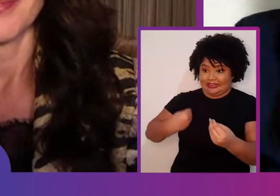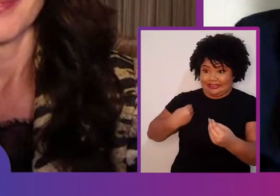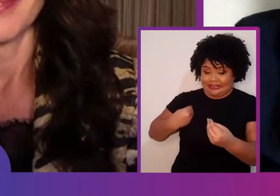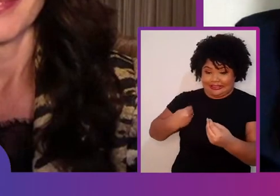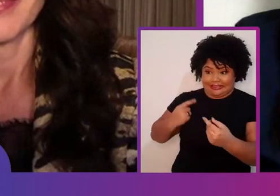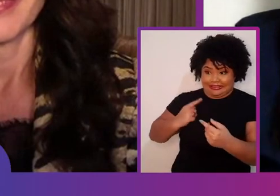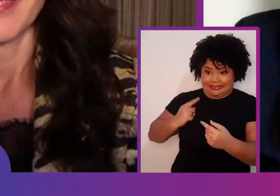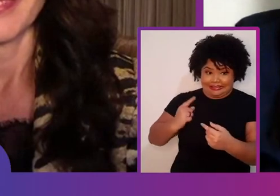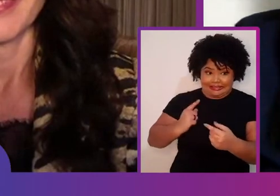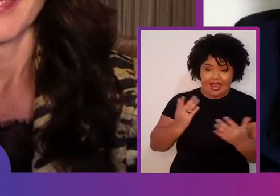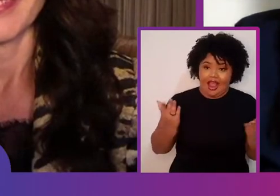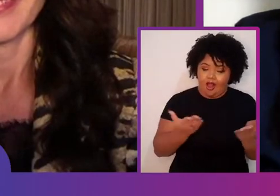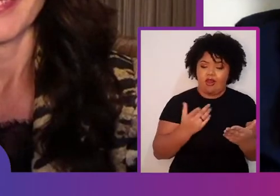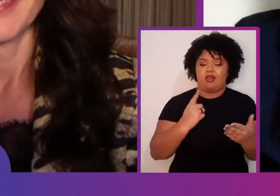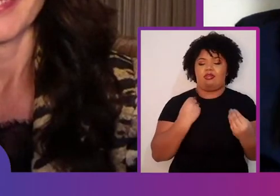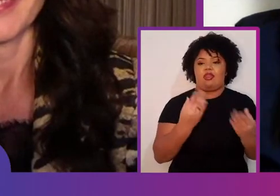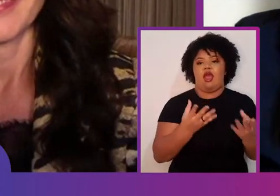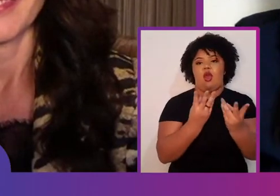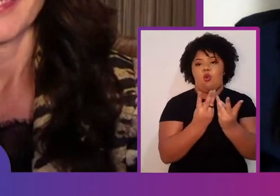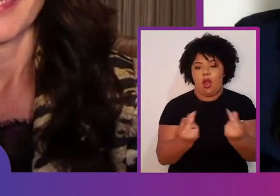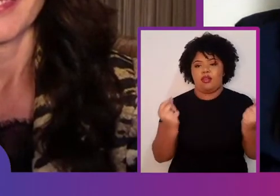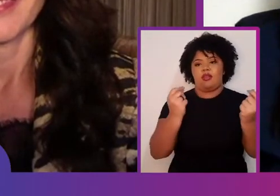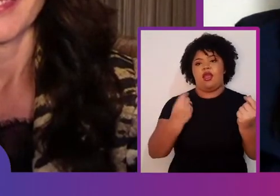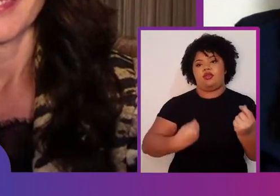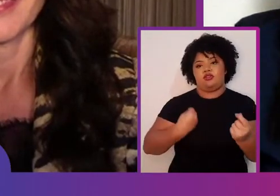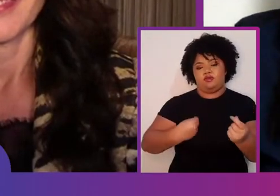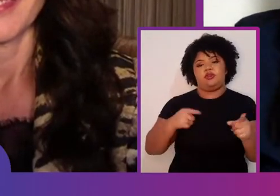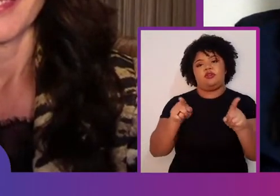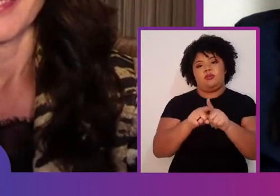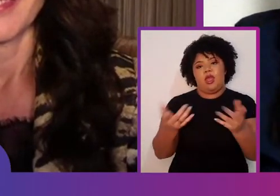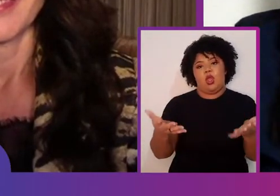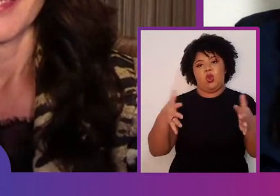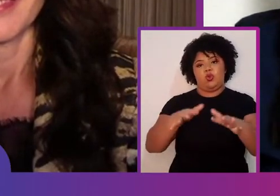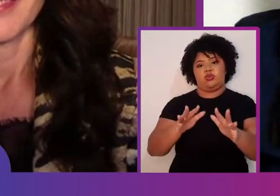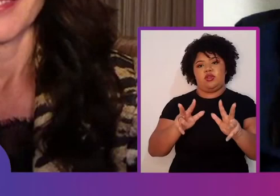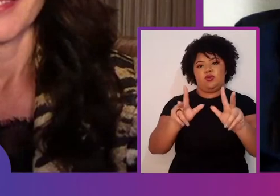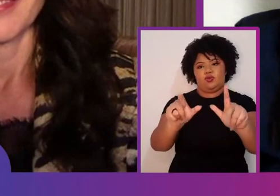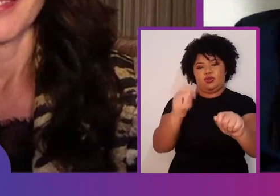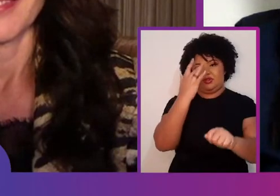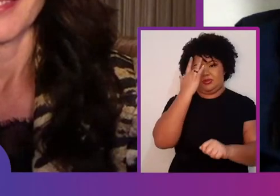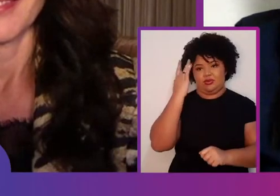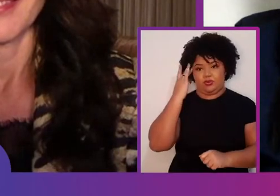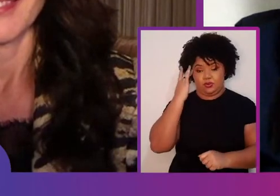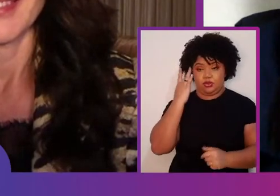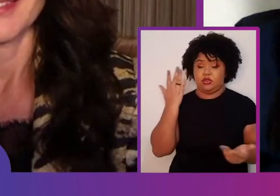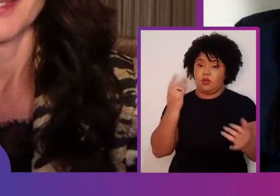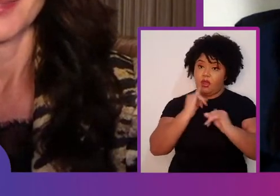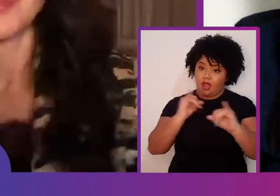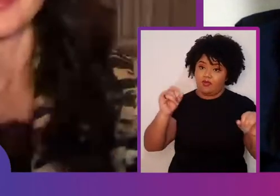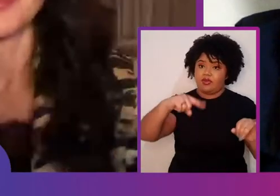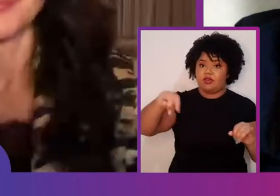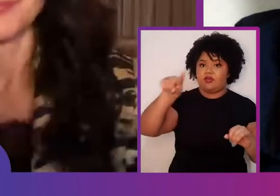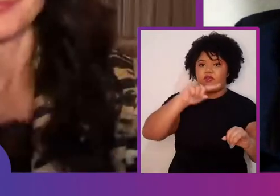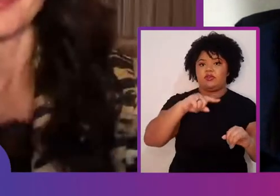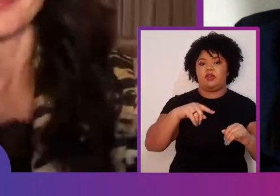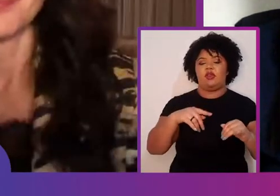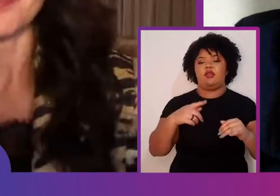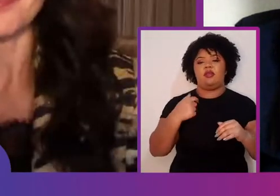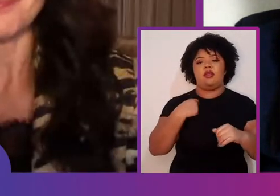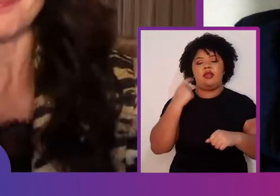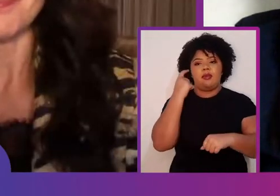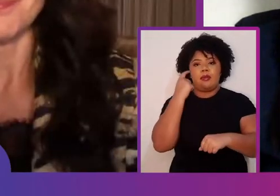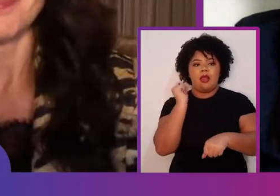com qualidade de vida e com inclusão para todos. Então, minha mensagem final é: não vamos descansar enquanto